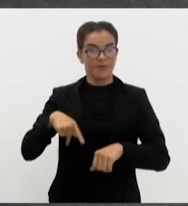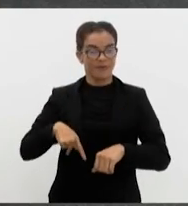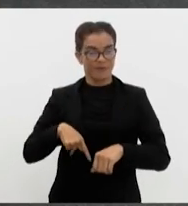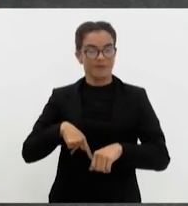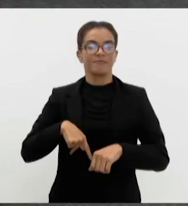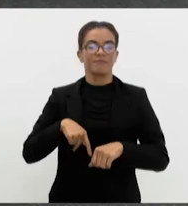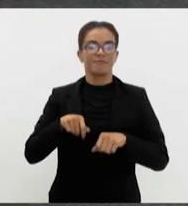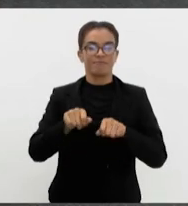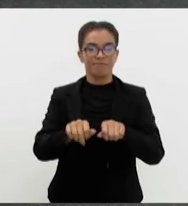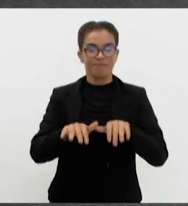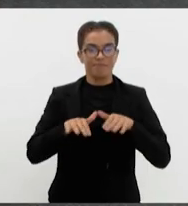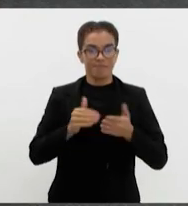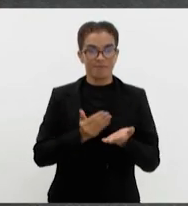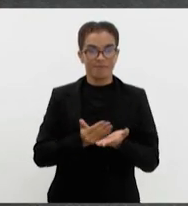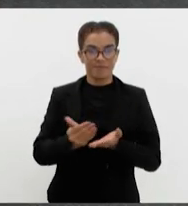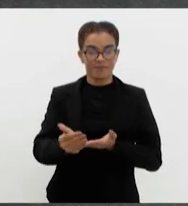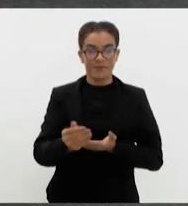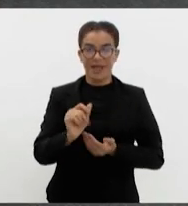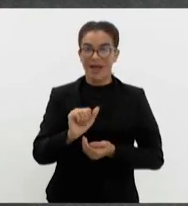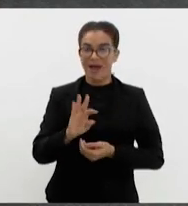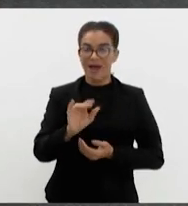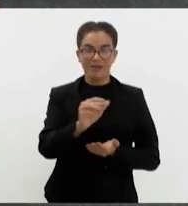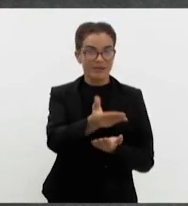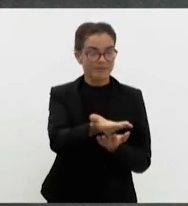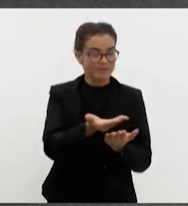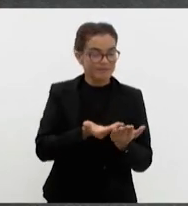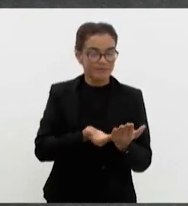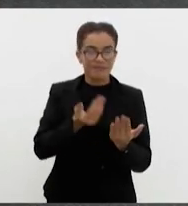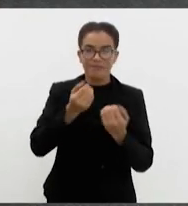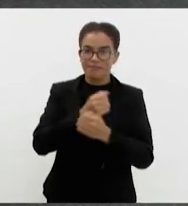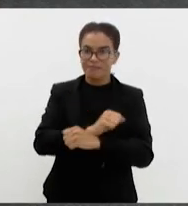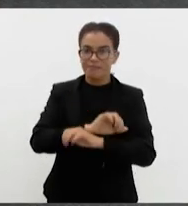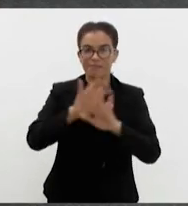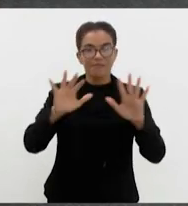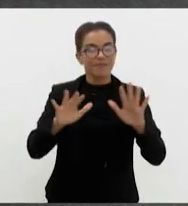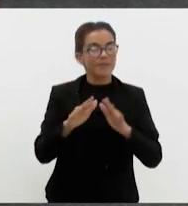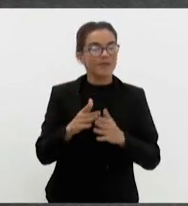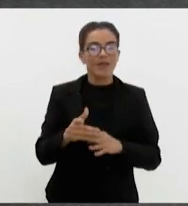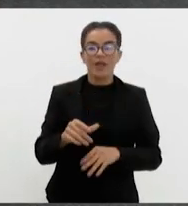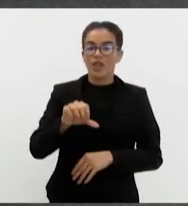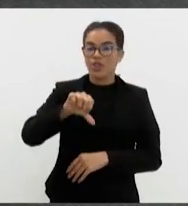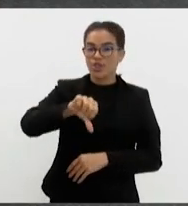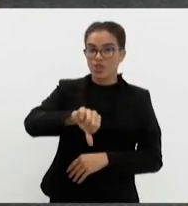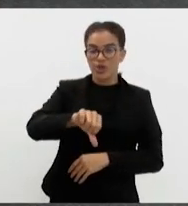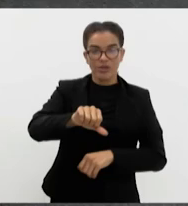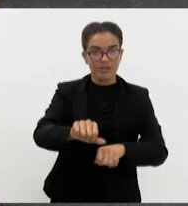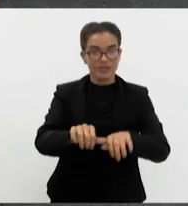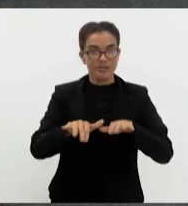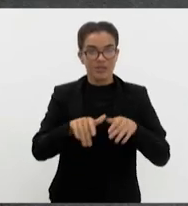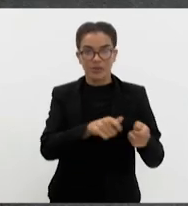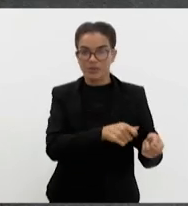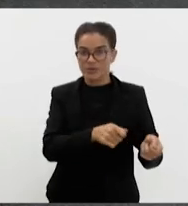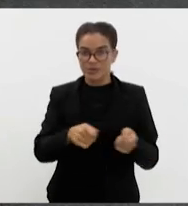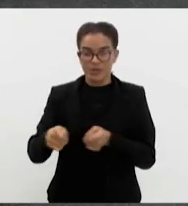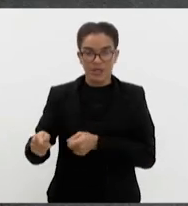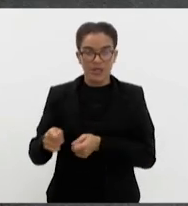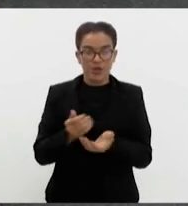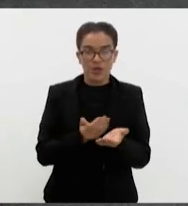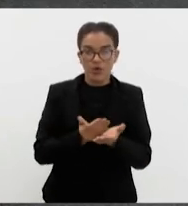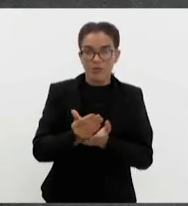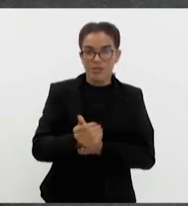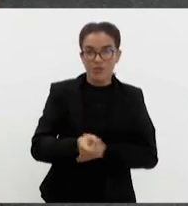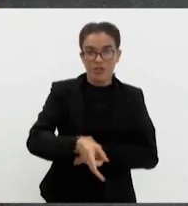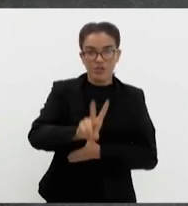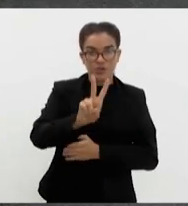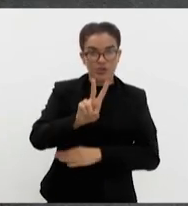Inicial obrigado a ata reflete com exatidão o na non sessão ordinária que iniciada às